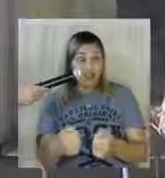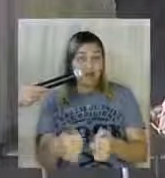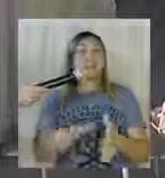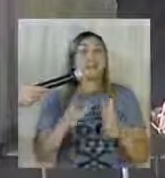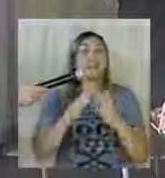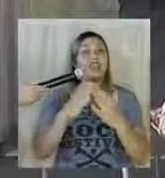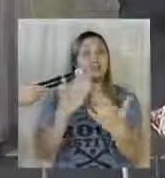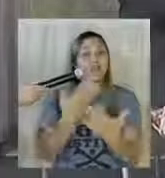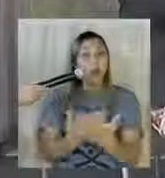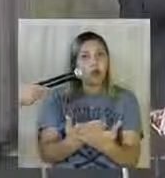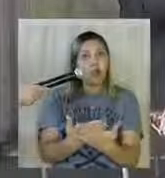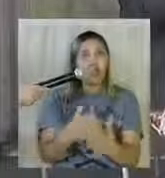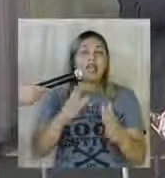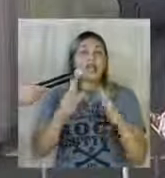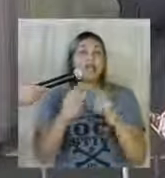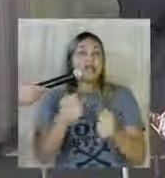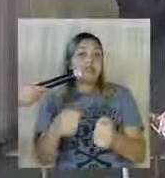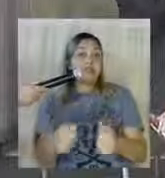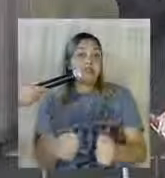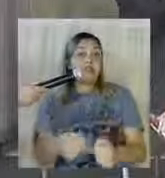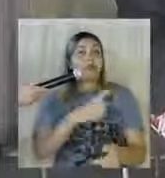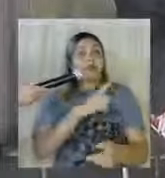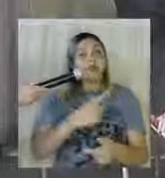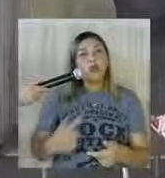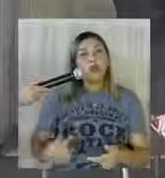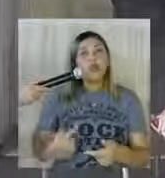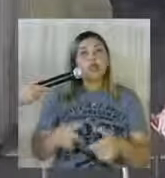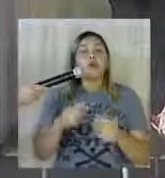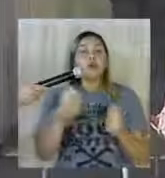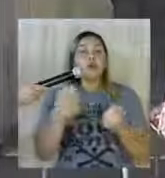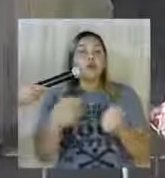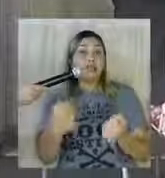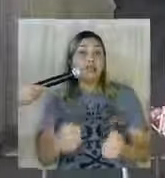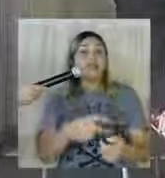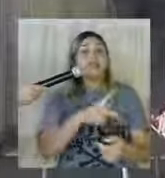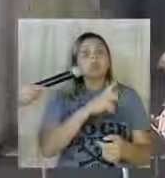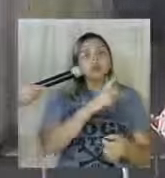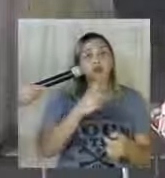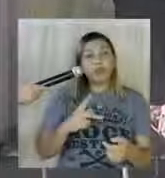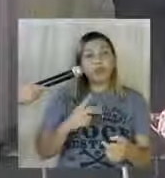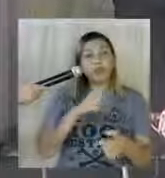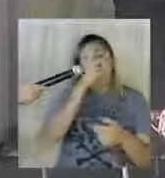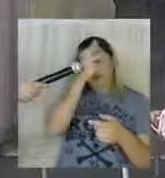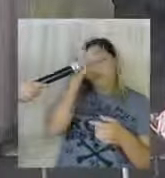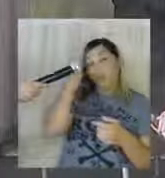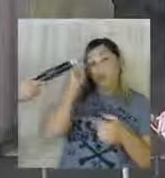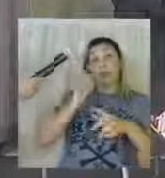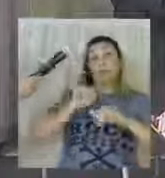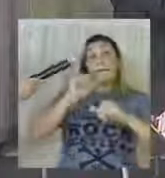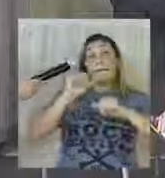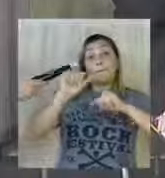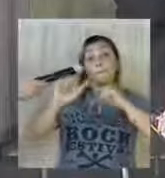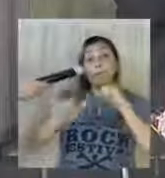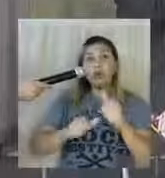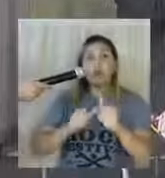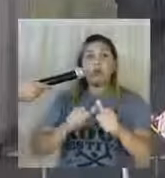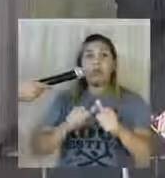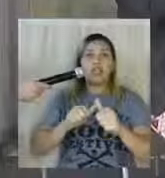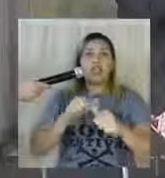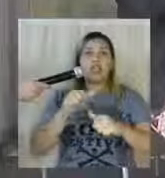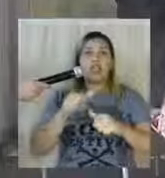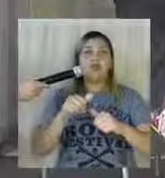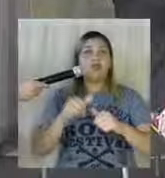preciso que a escola, é preciso que o governo, é preciso que as prefeituras